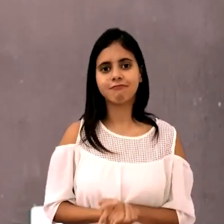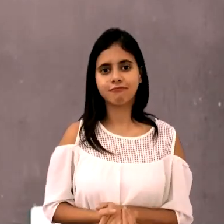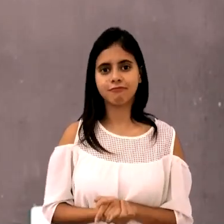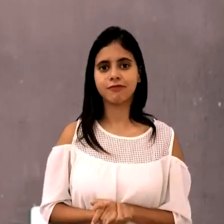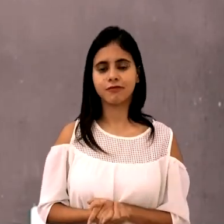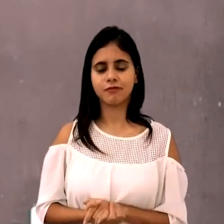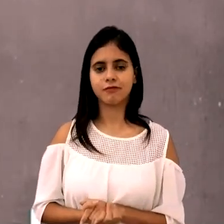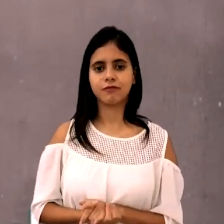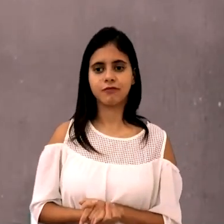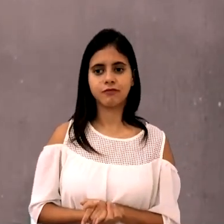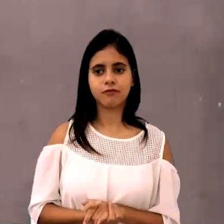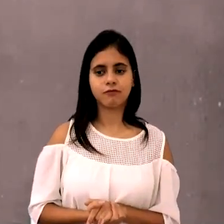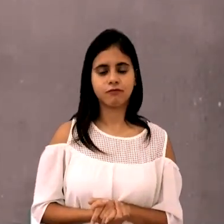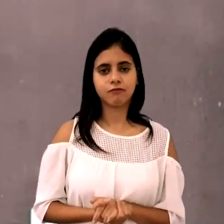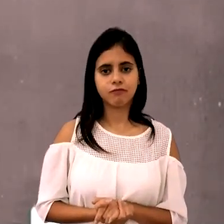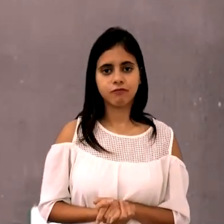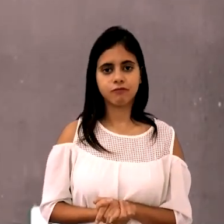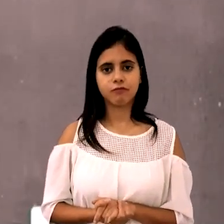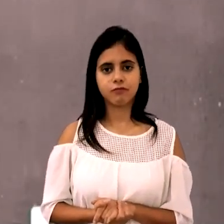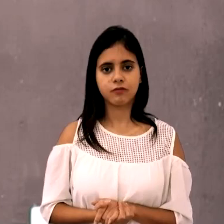É assim.